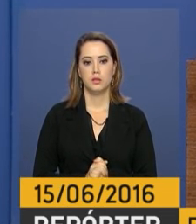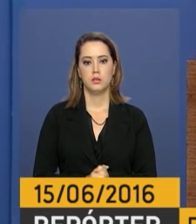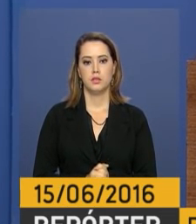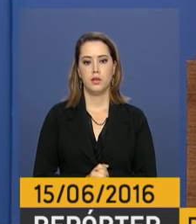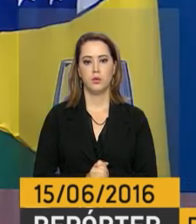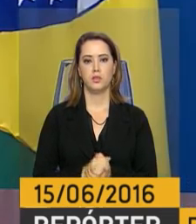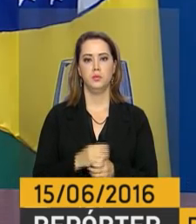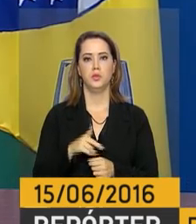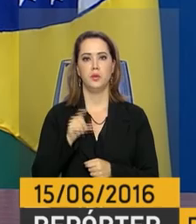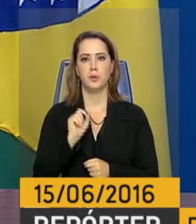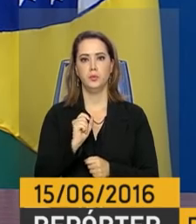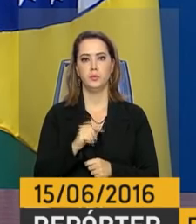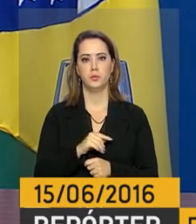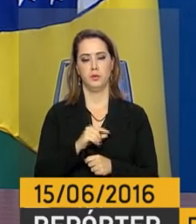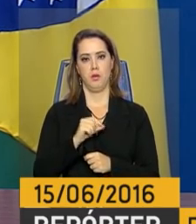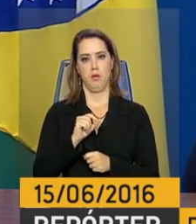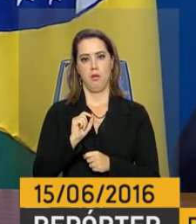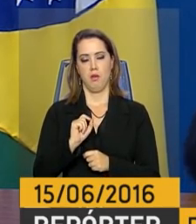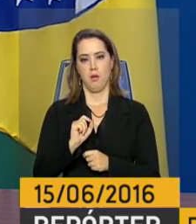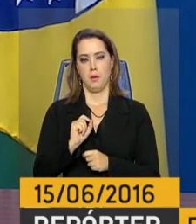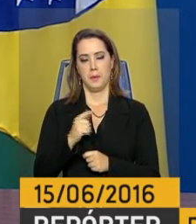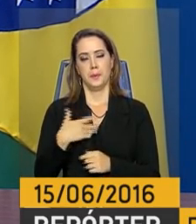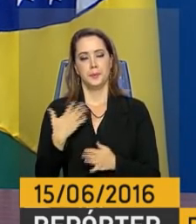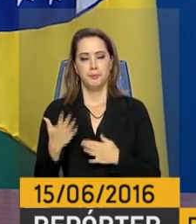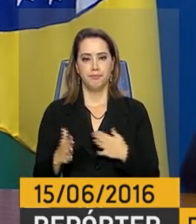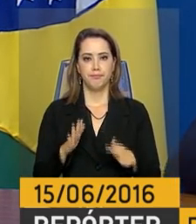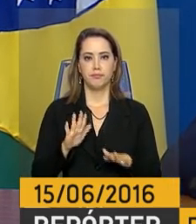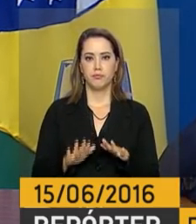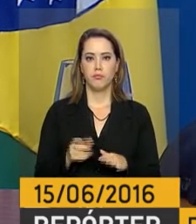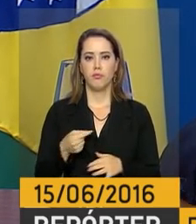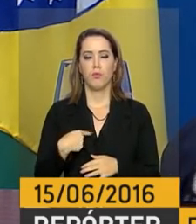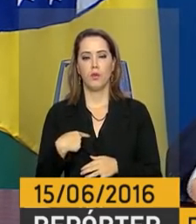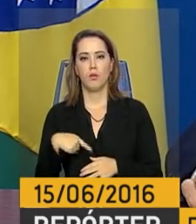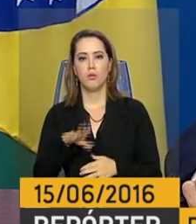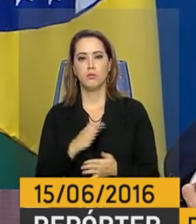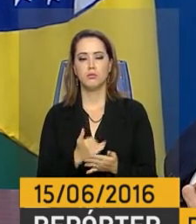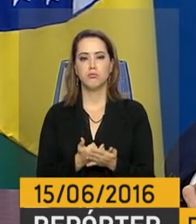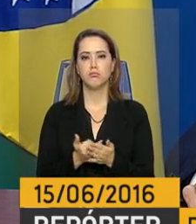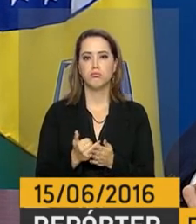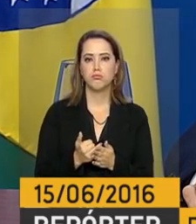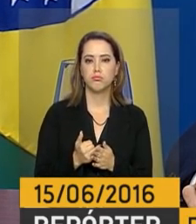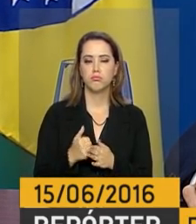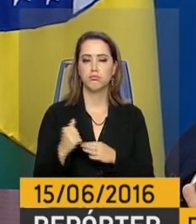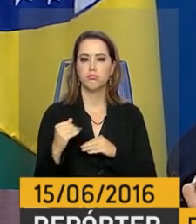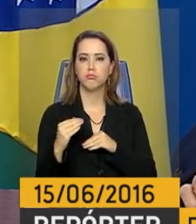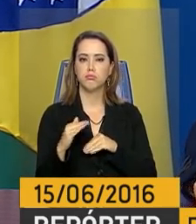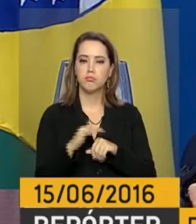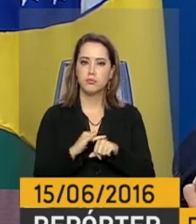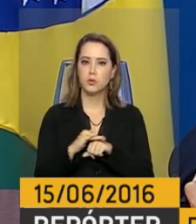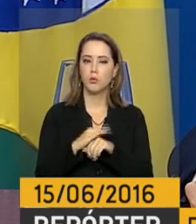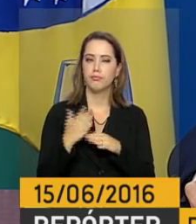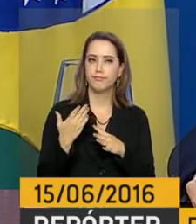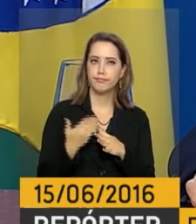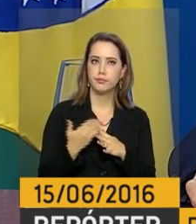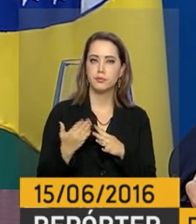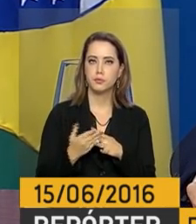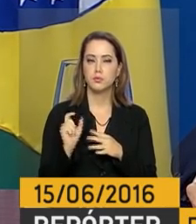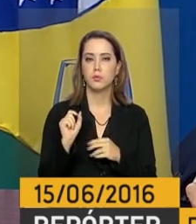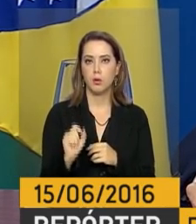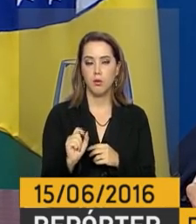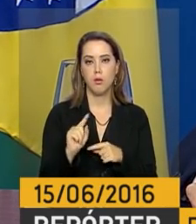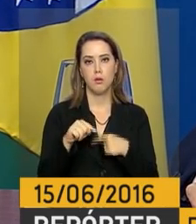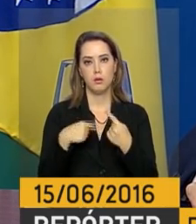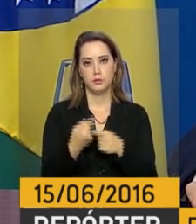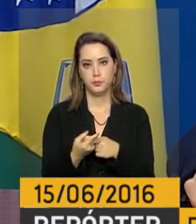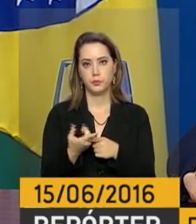Bom, eh, o vamos eh começar aqui por partes. Eh, e